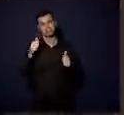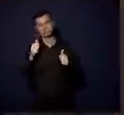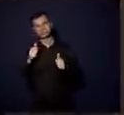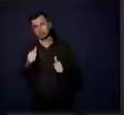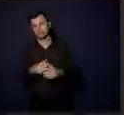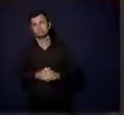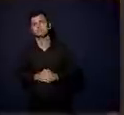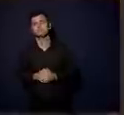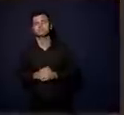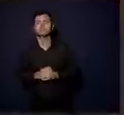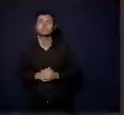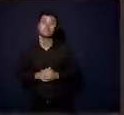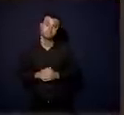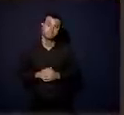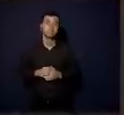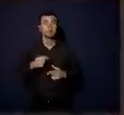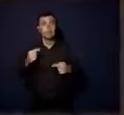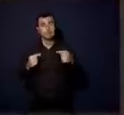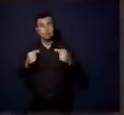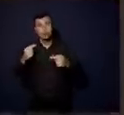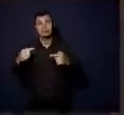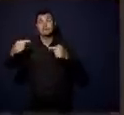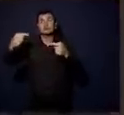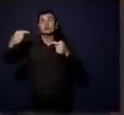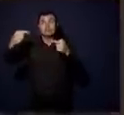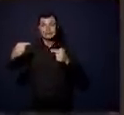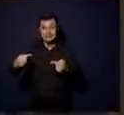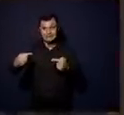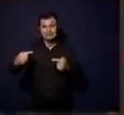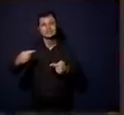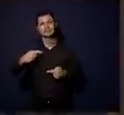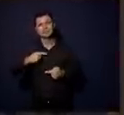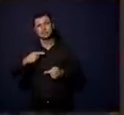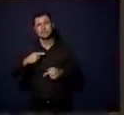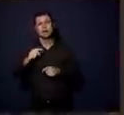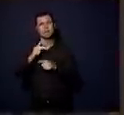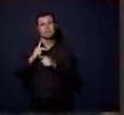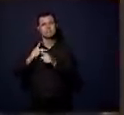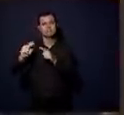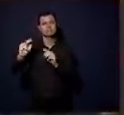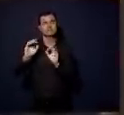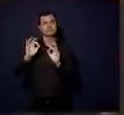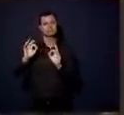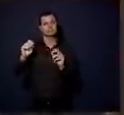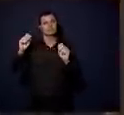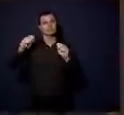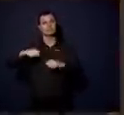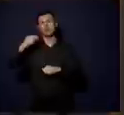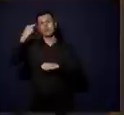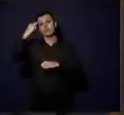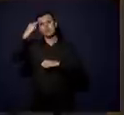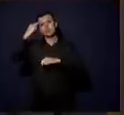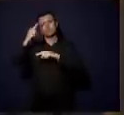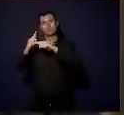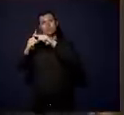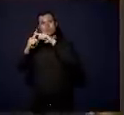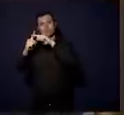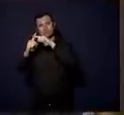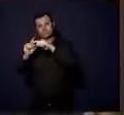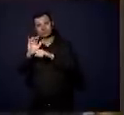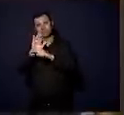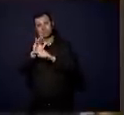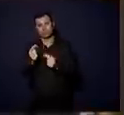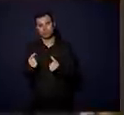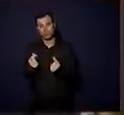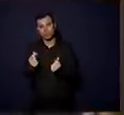tem desafios políticos tem mas eu acho que é possível vencer Sim eu sou bastante otimista com os efeitos que isso vai ter sobre o crescimento